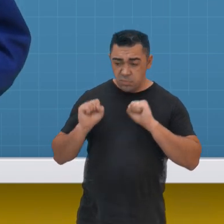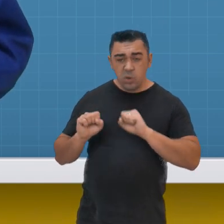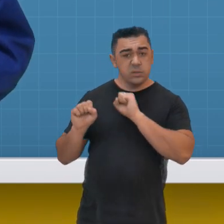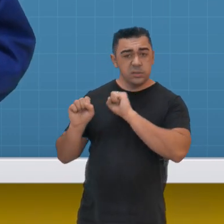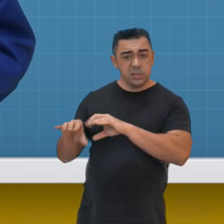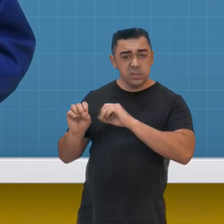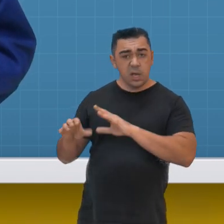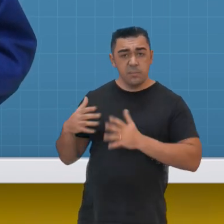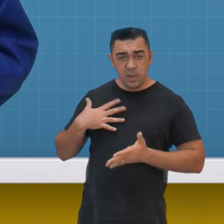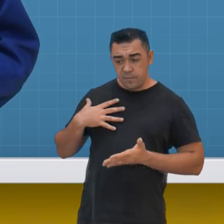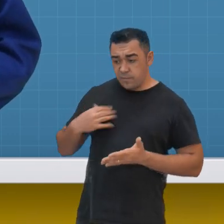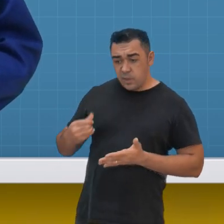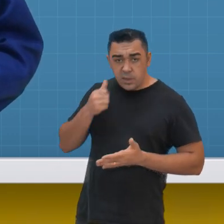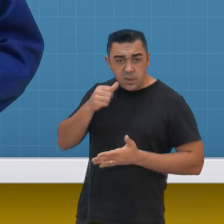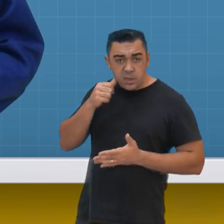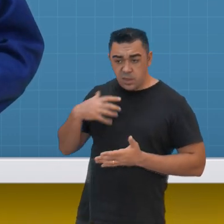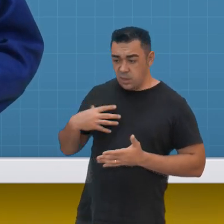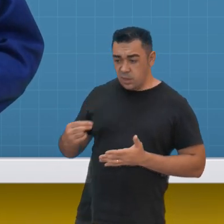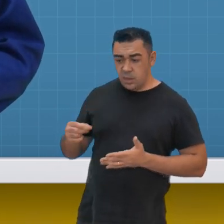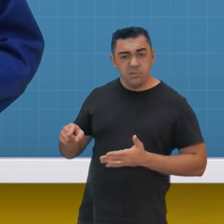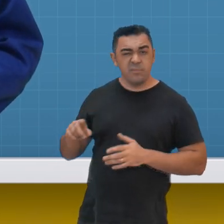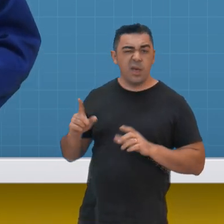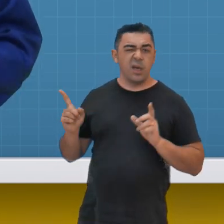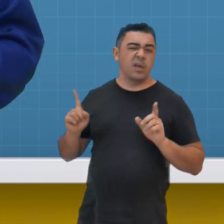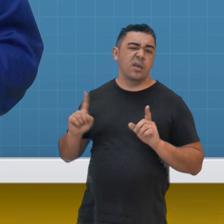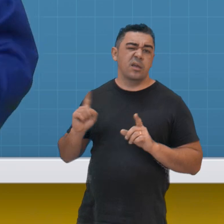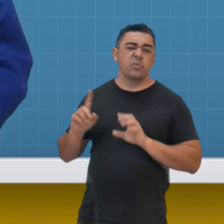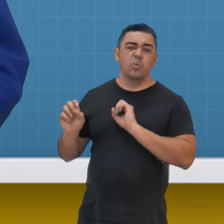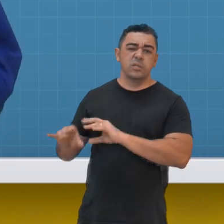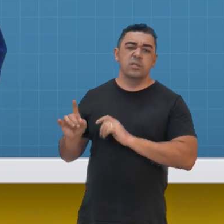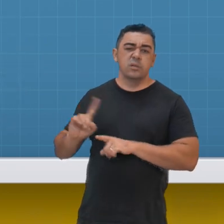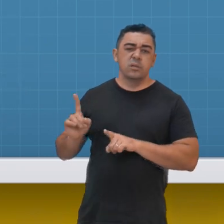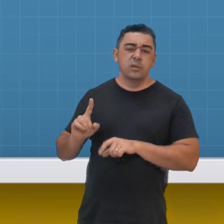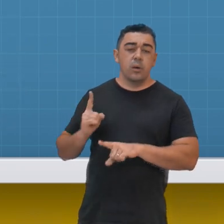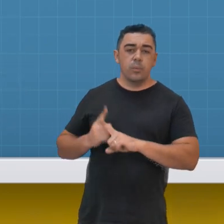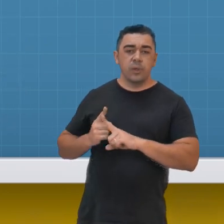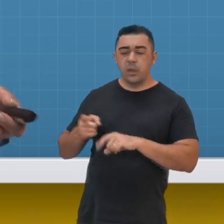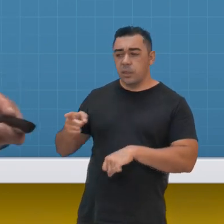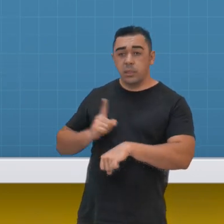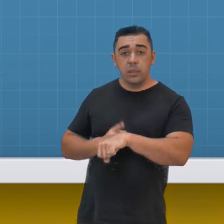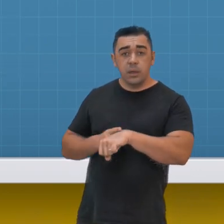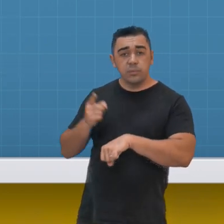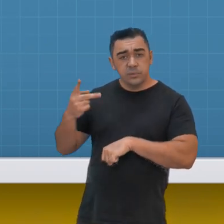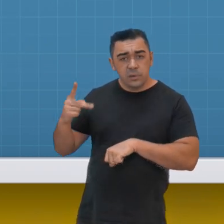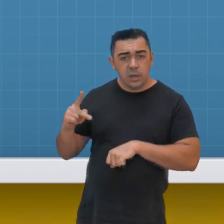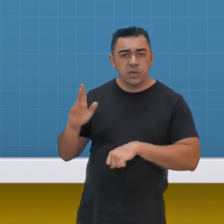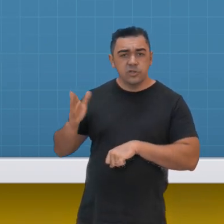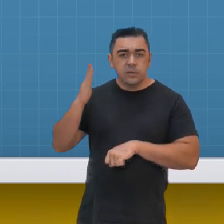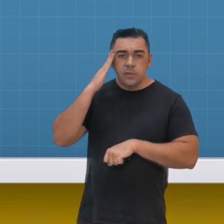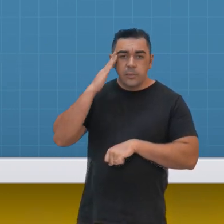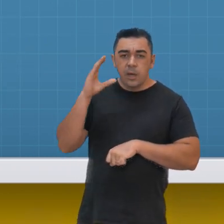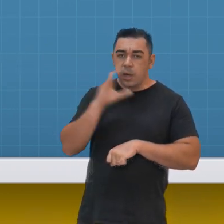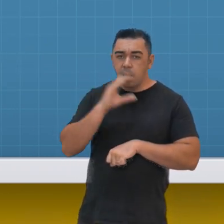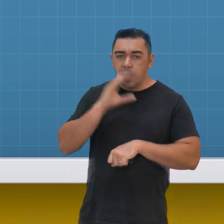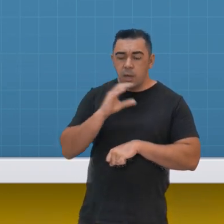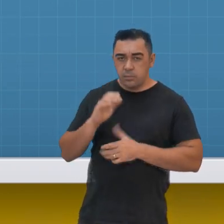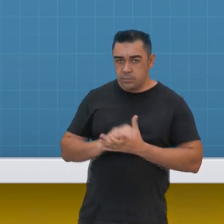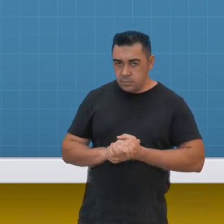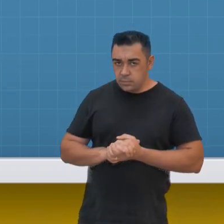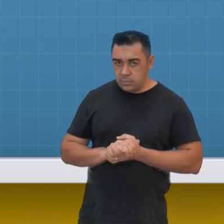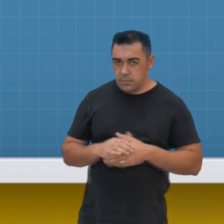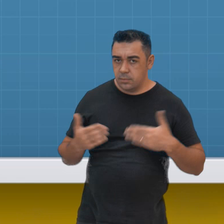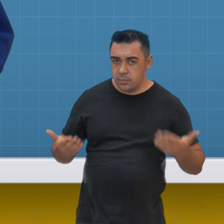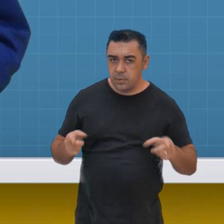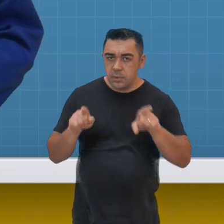língua portuguesa para as minhas filhas. Porque não dava tempo, porque elas já sabiam, porque não sei o que, era tudo muito corrido.